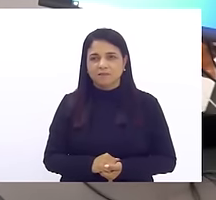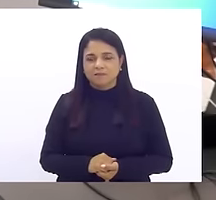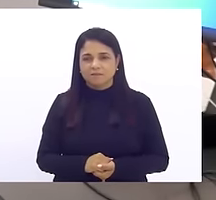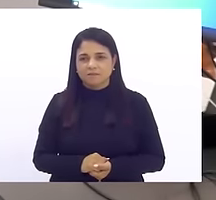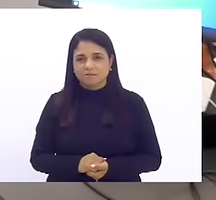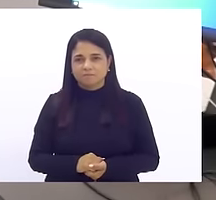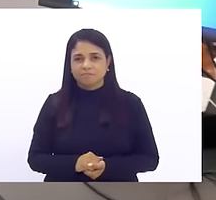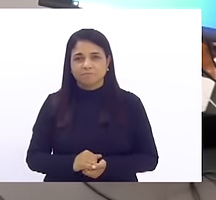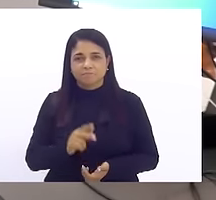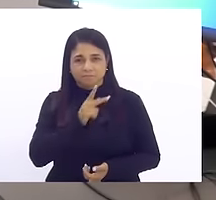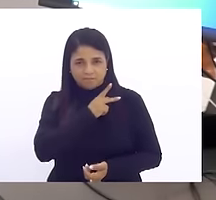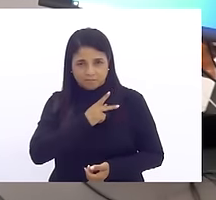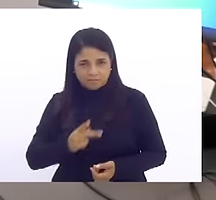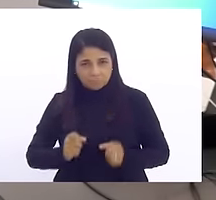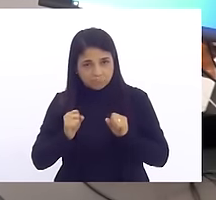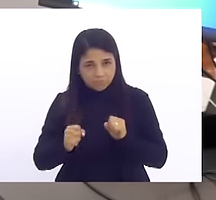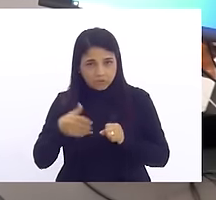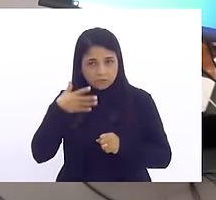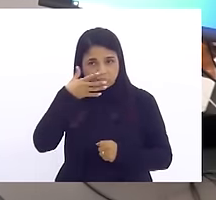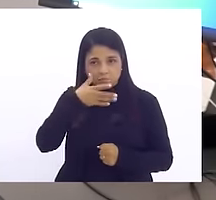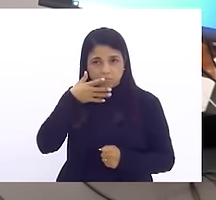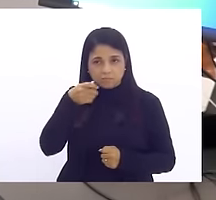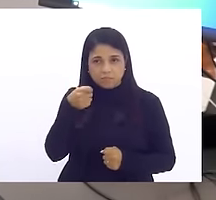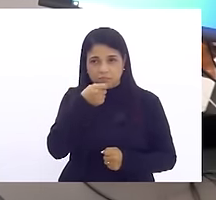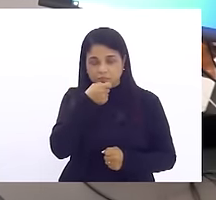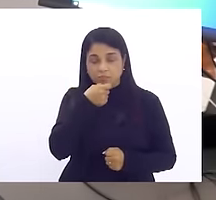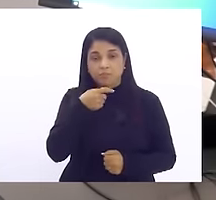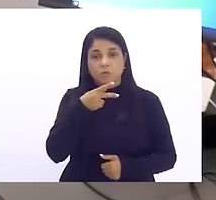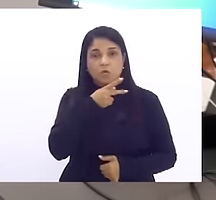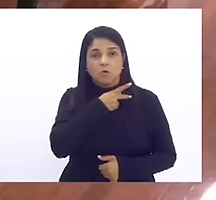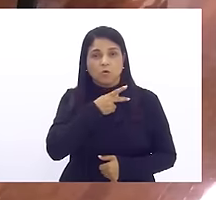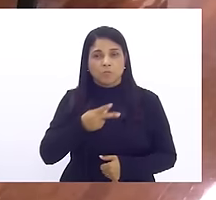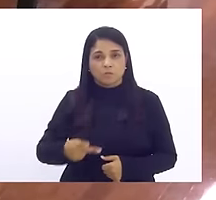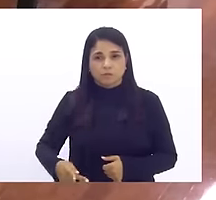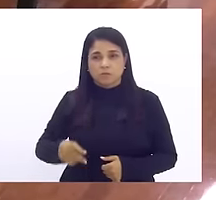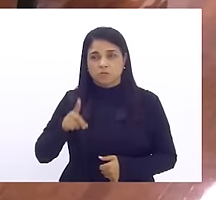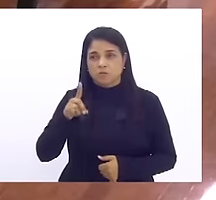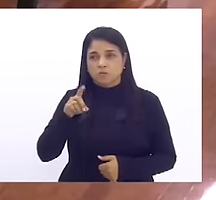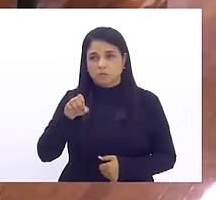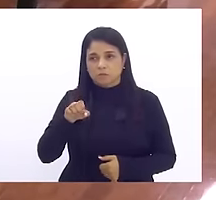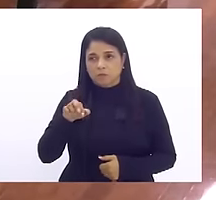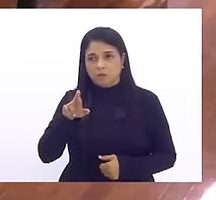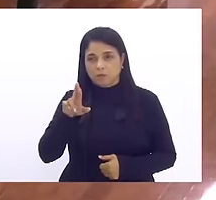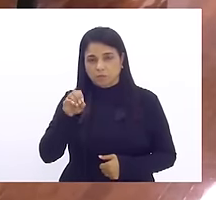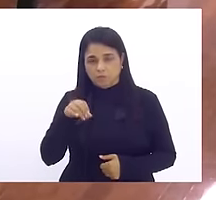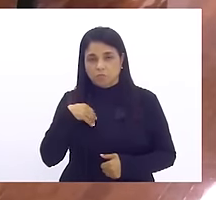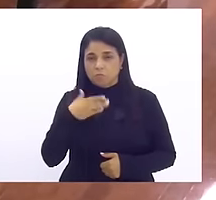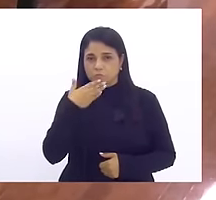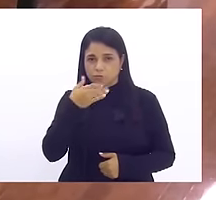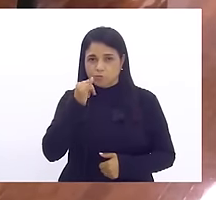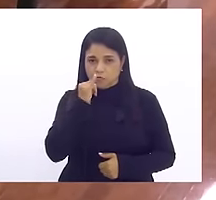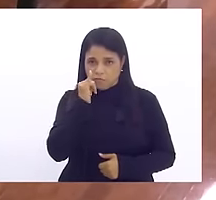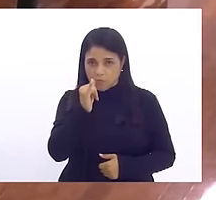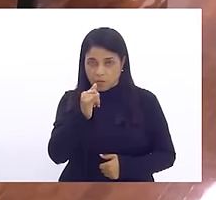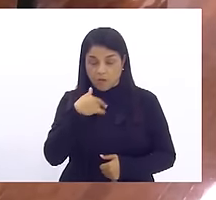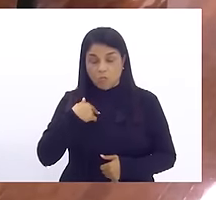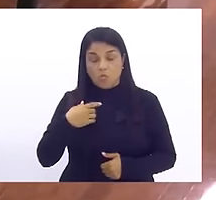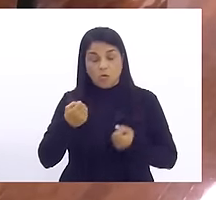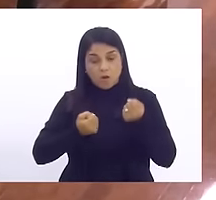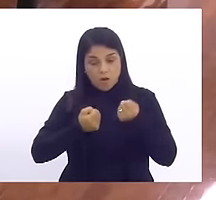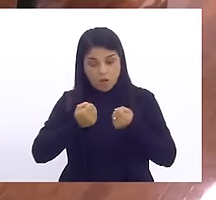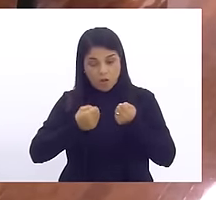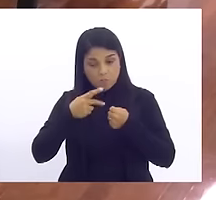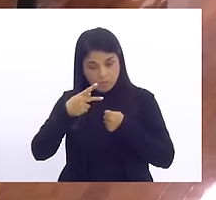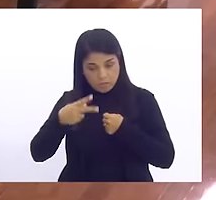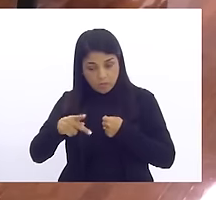presente posso falar o presidente do detoxino e ele pediu para informar o carro dele é blindado e o carro